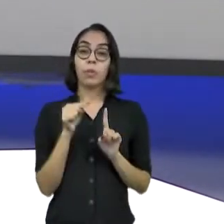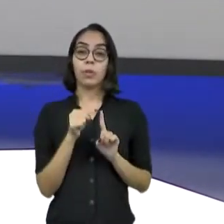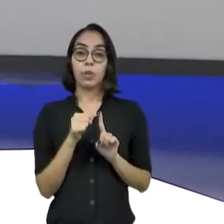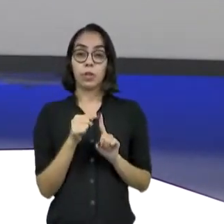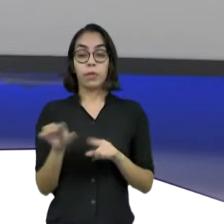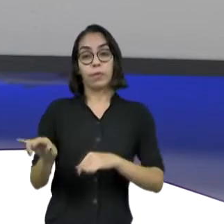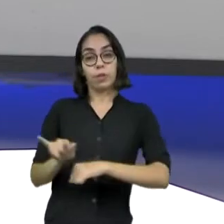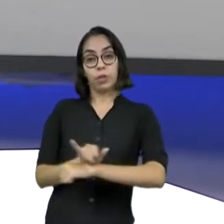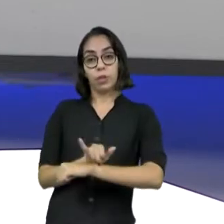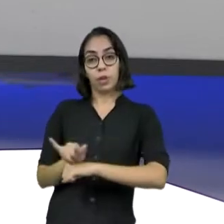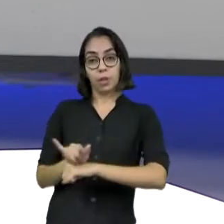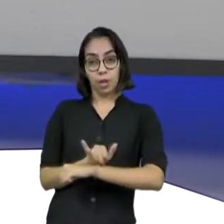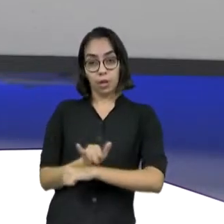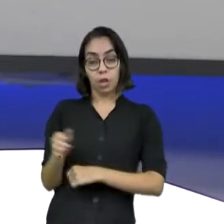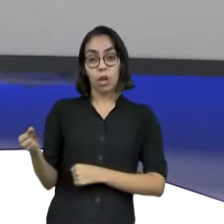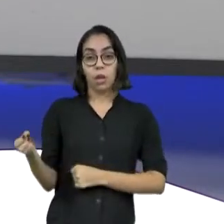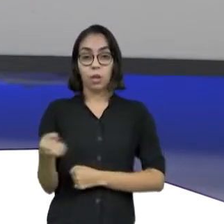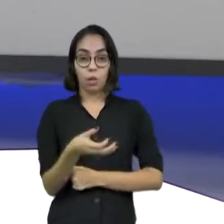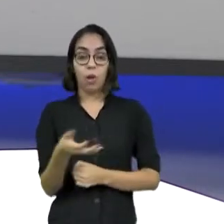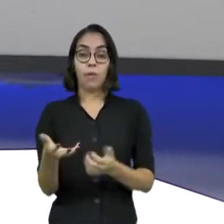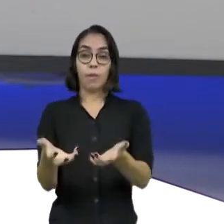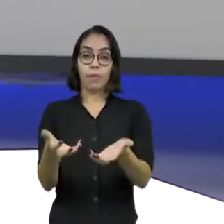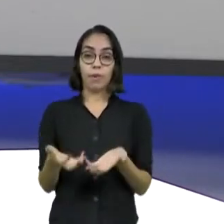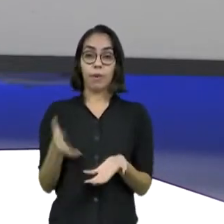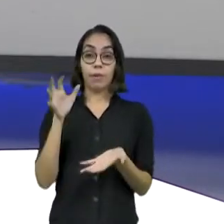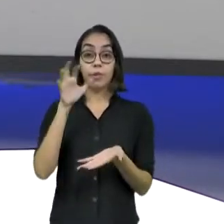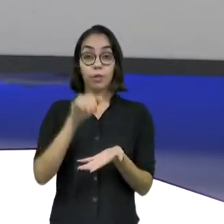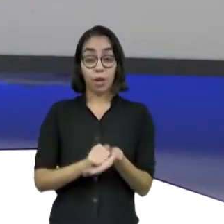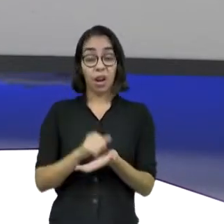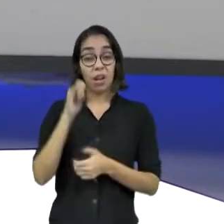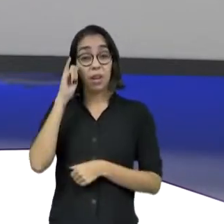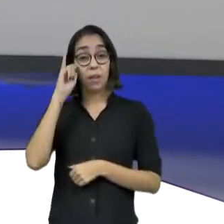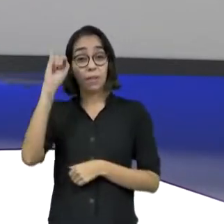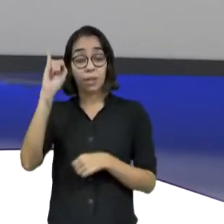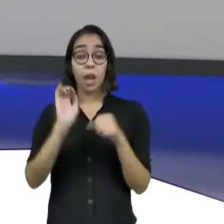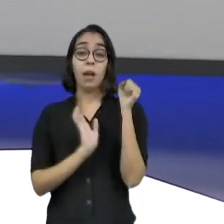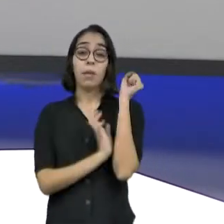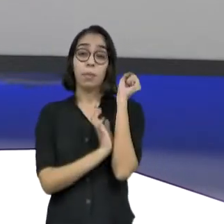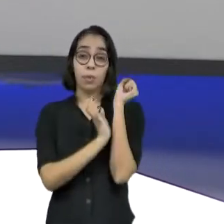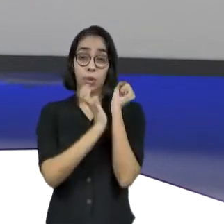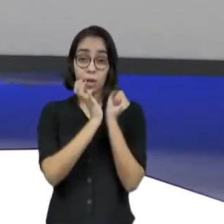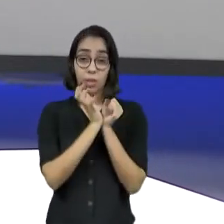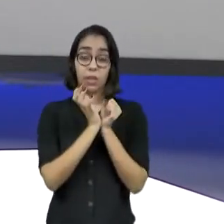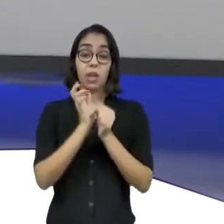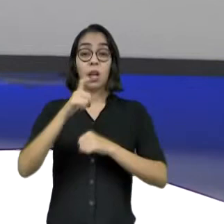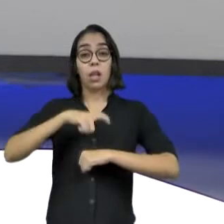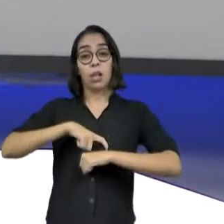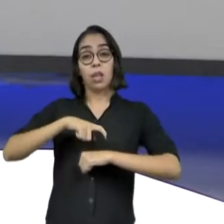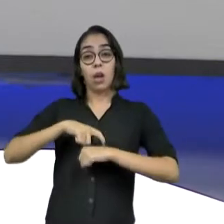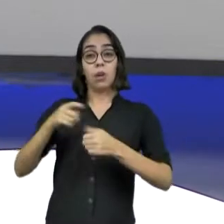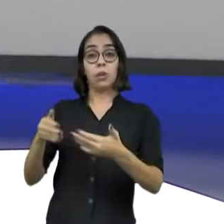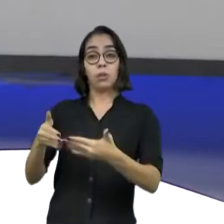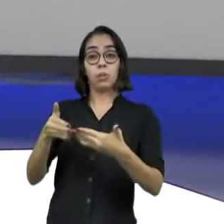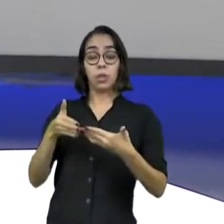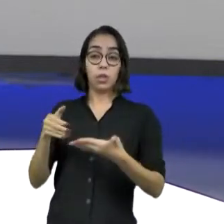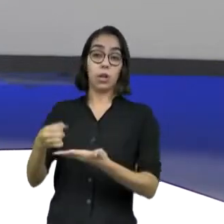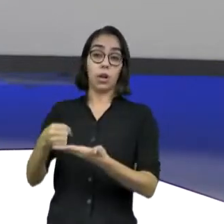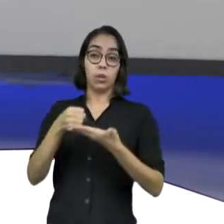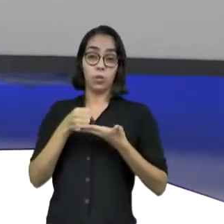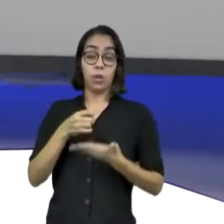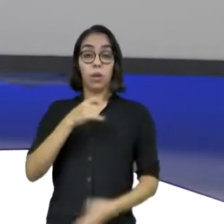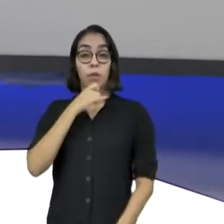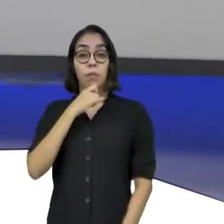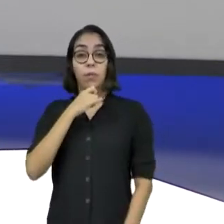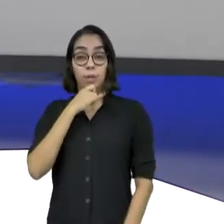armazenar informações desse público e diminuir a burocracia na solicitação de diversos benefícios, como a realização